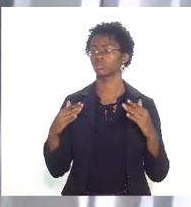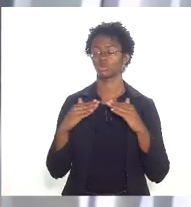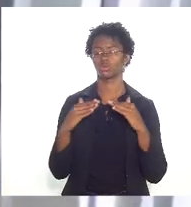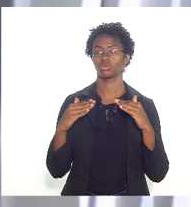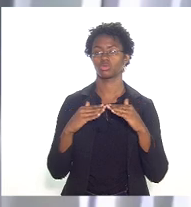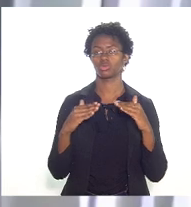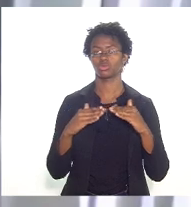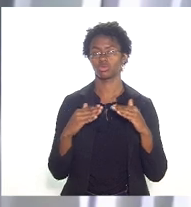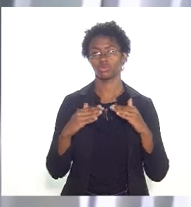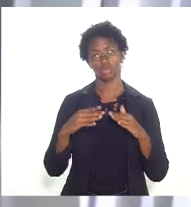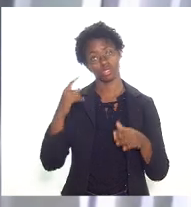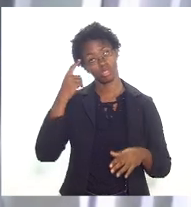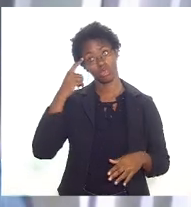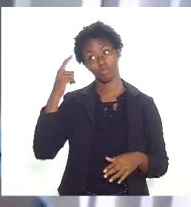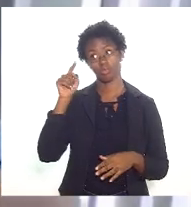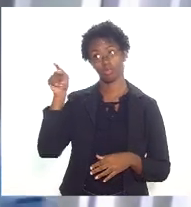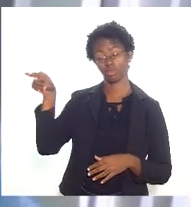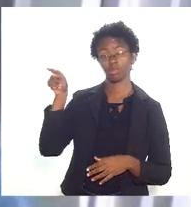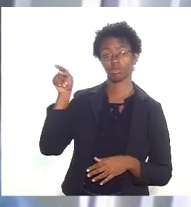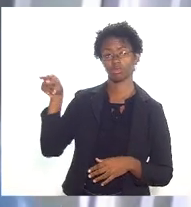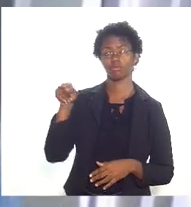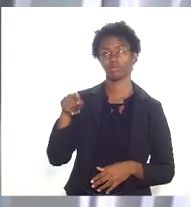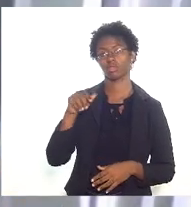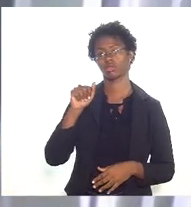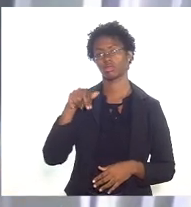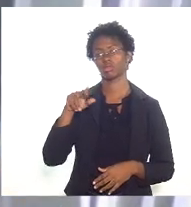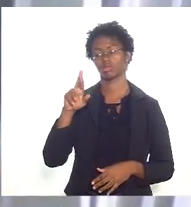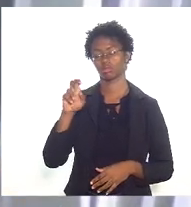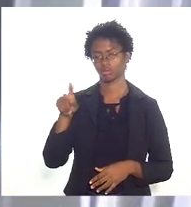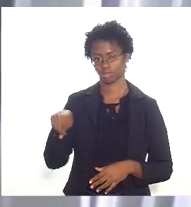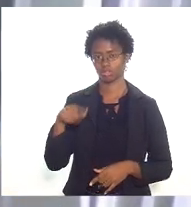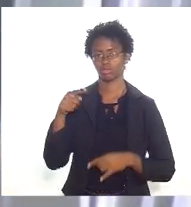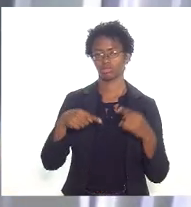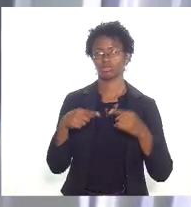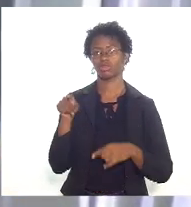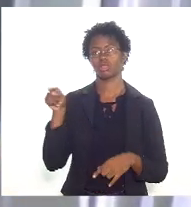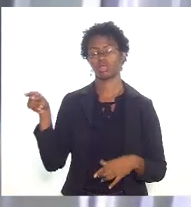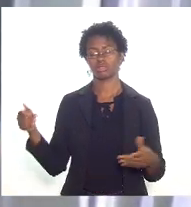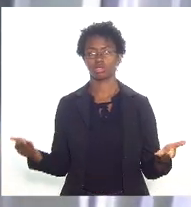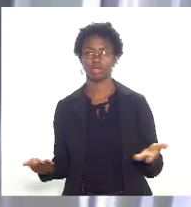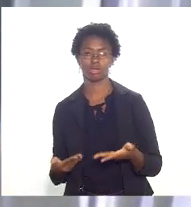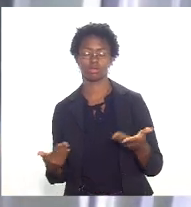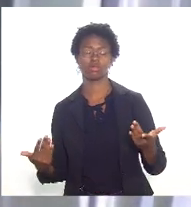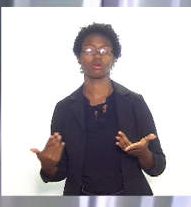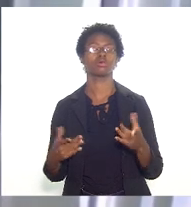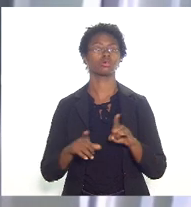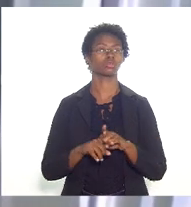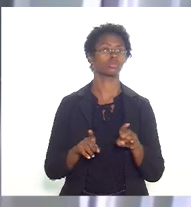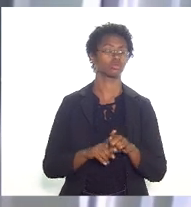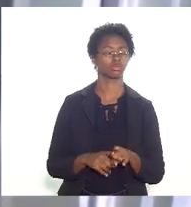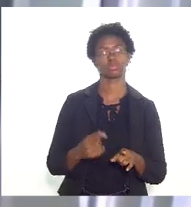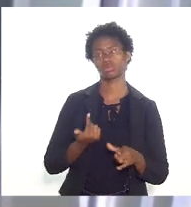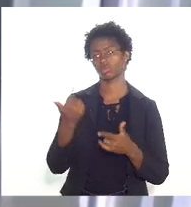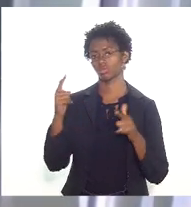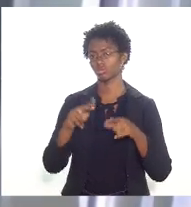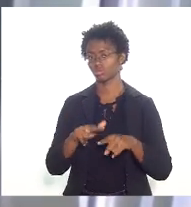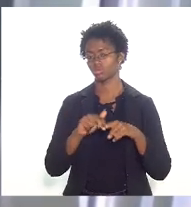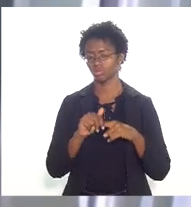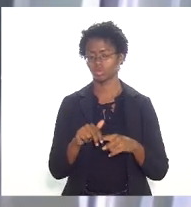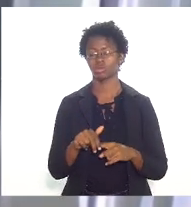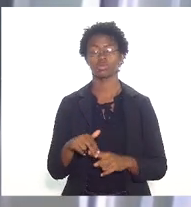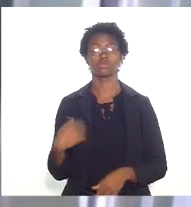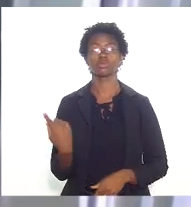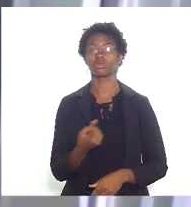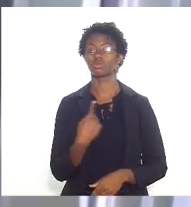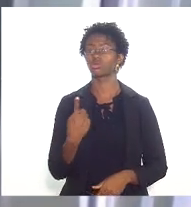com a linha de raciocínio André tanto na sua discussão agora quanto na sua exposição de motivos é que nós não podemos